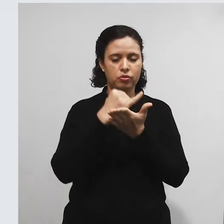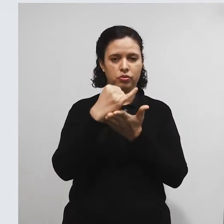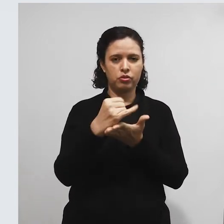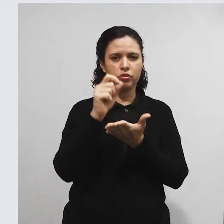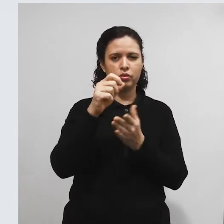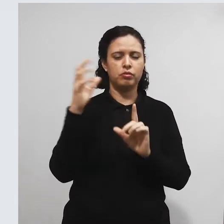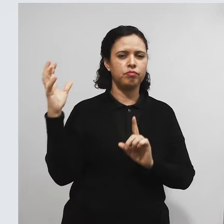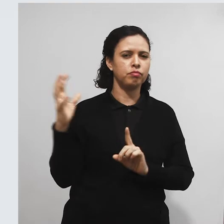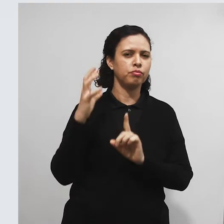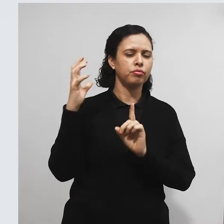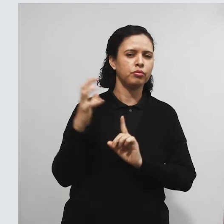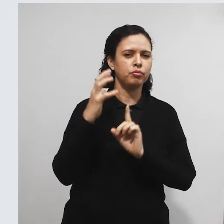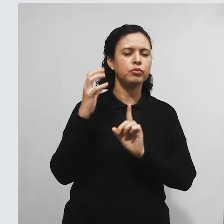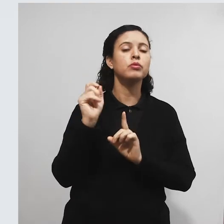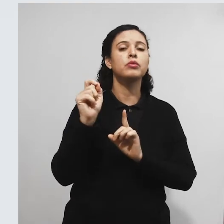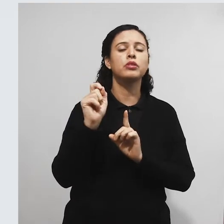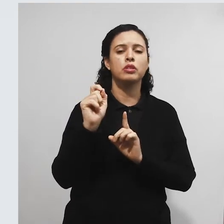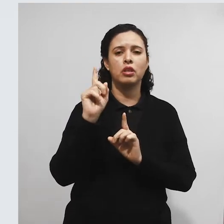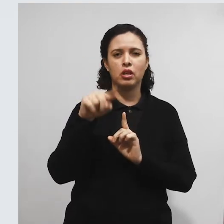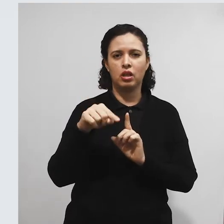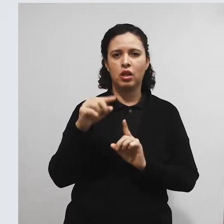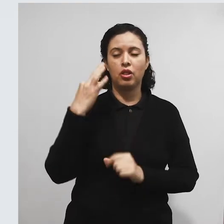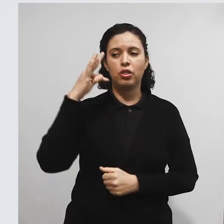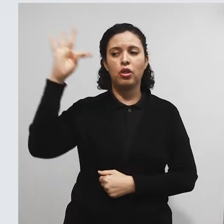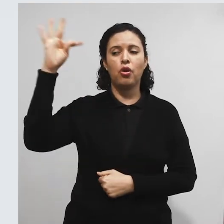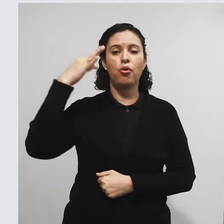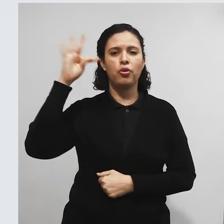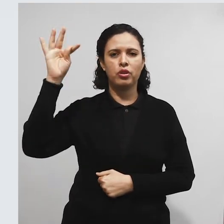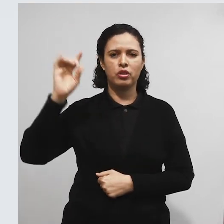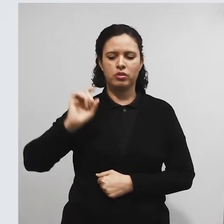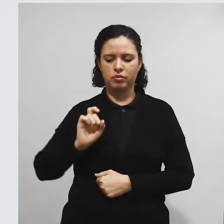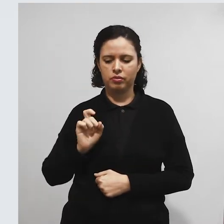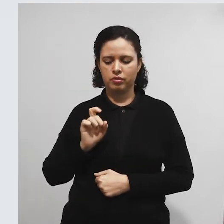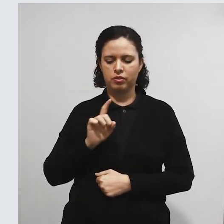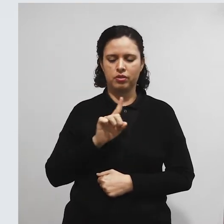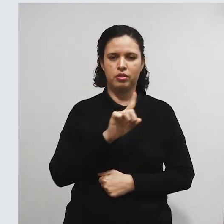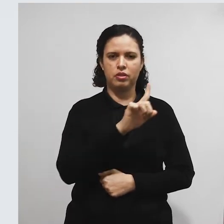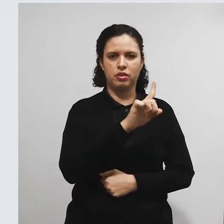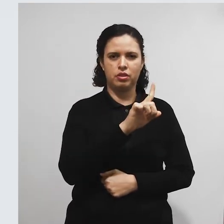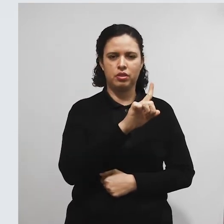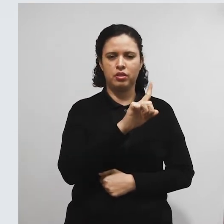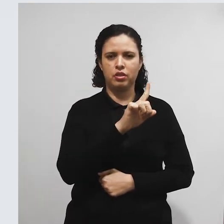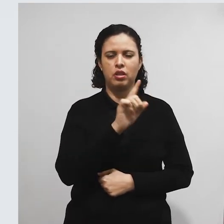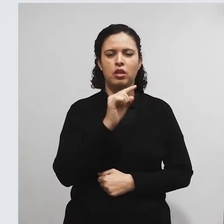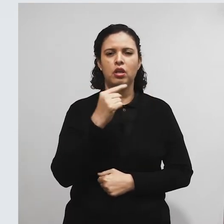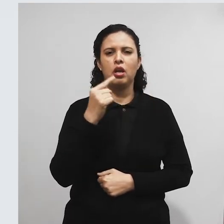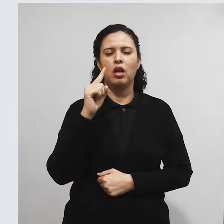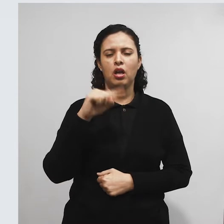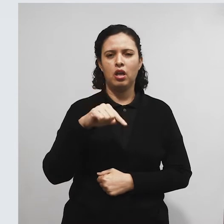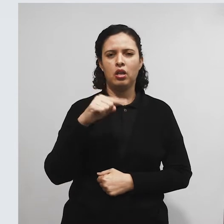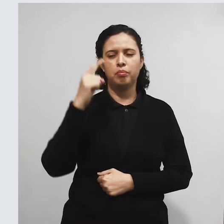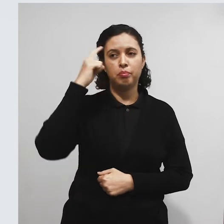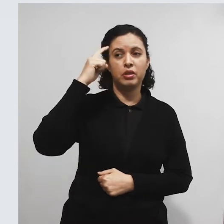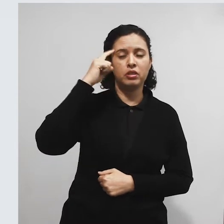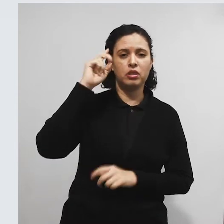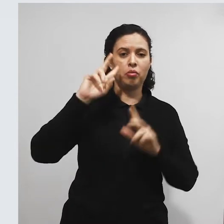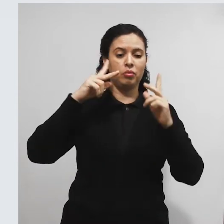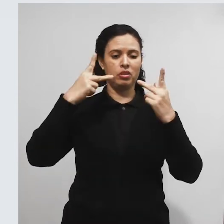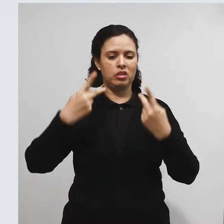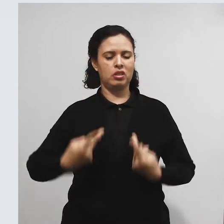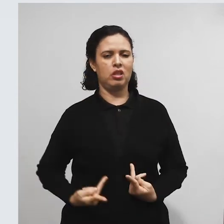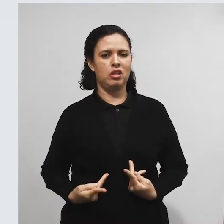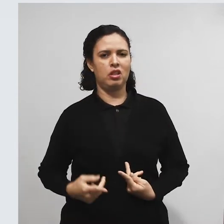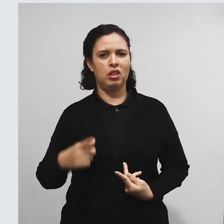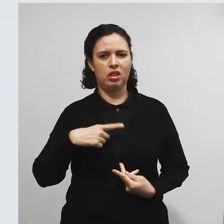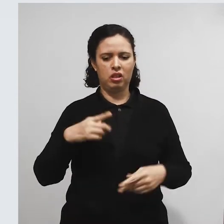uma influência da teoria do evolucionismo, lá do Charles Darwin, né? Porque imaginavam que a humanidade passava